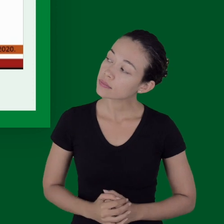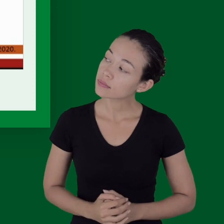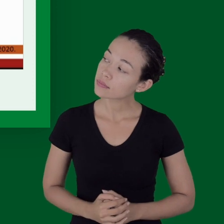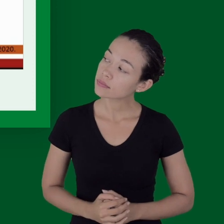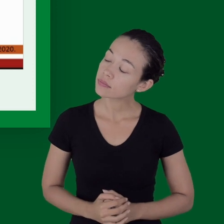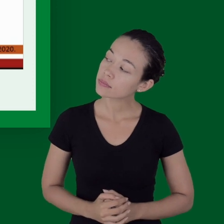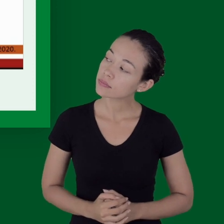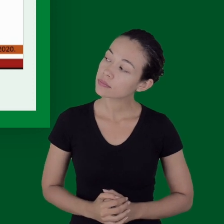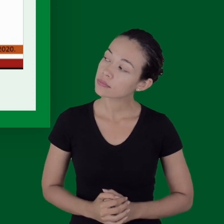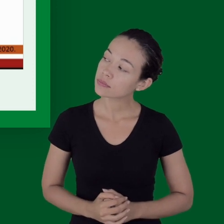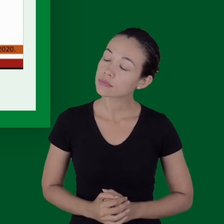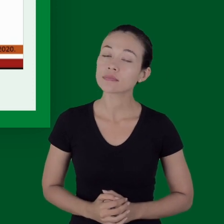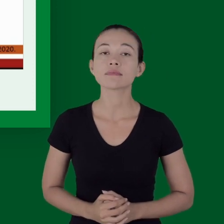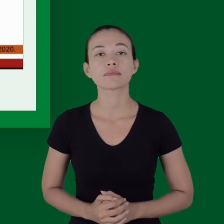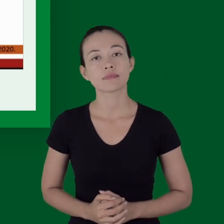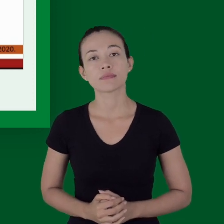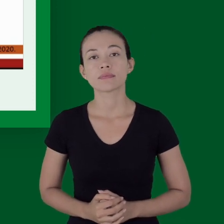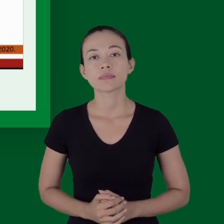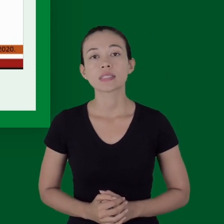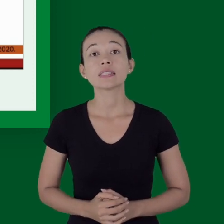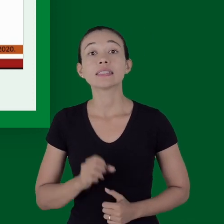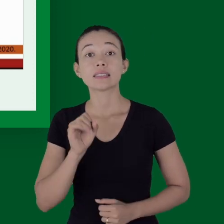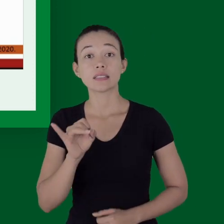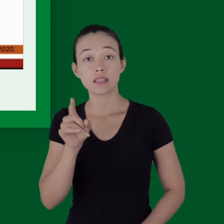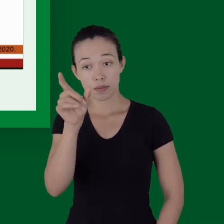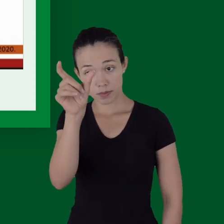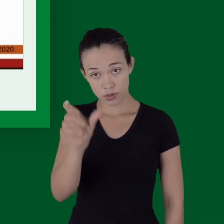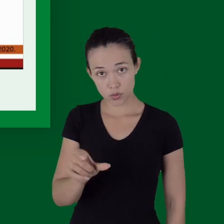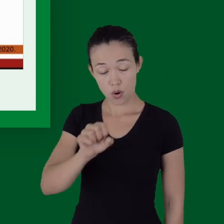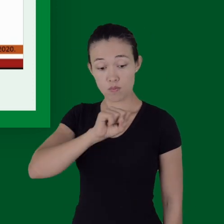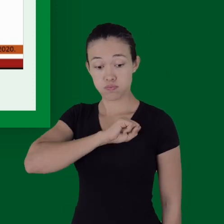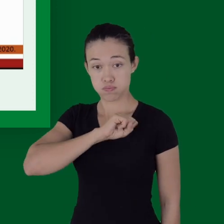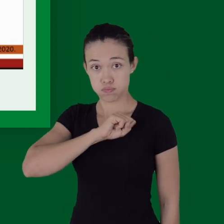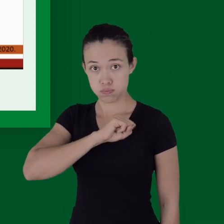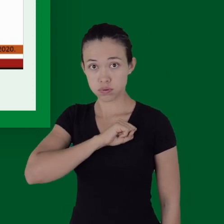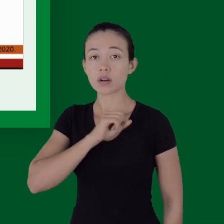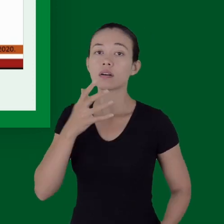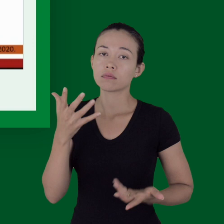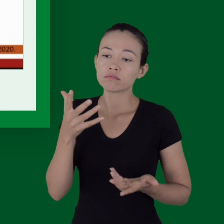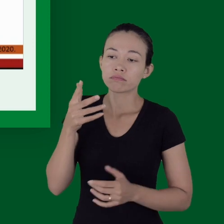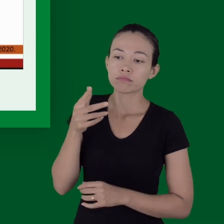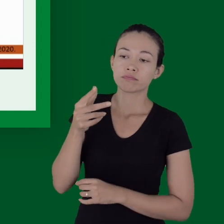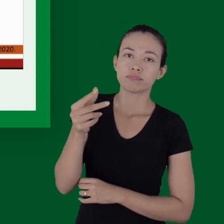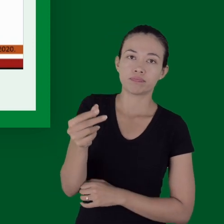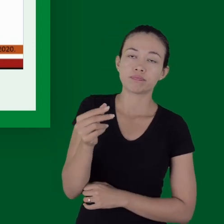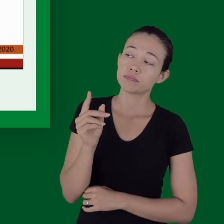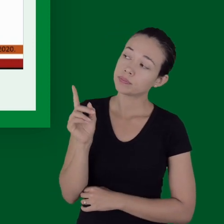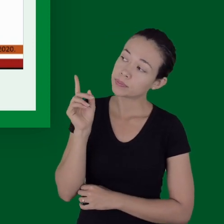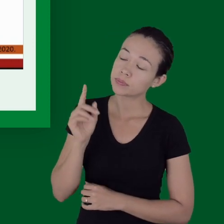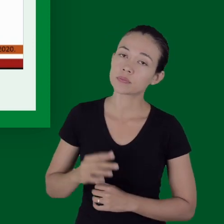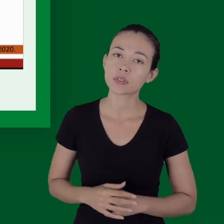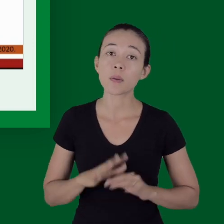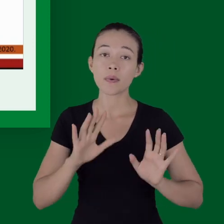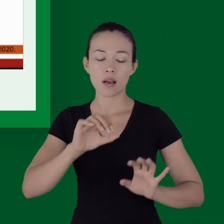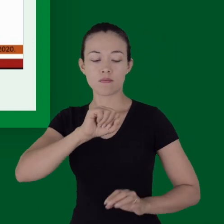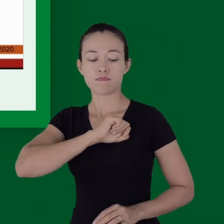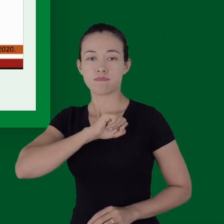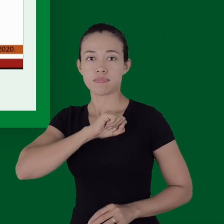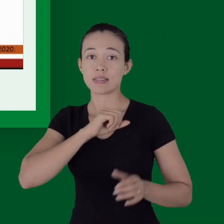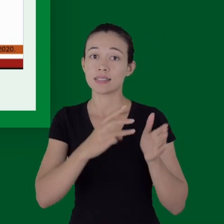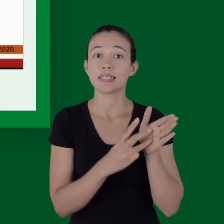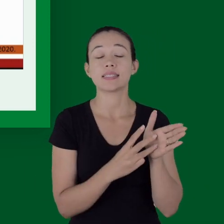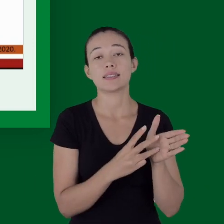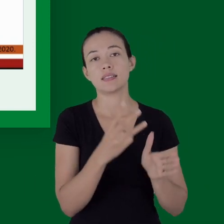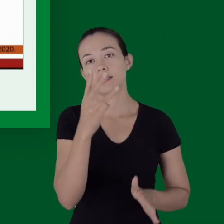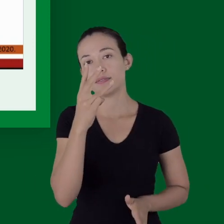A mildarona é a segunda droga que eu vou falar para vocês. Ela é utilizada apenas nos ritmos chocáveis e sendo após